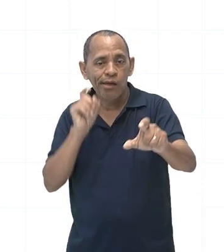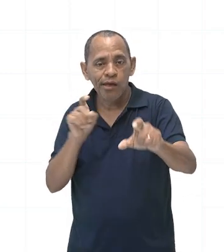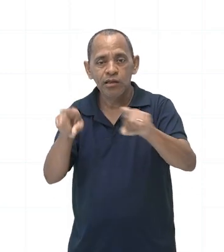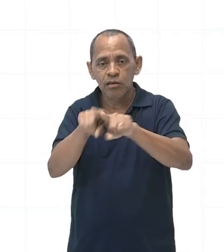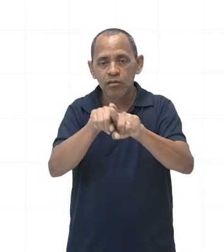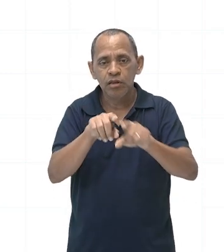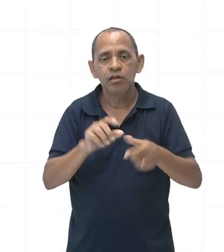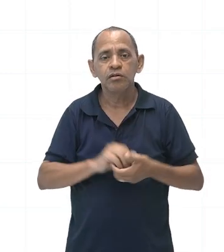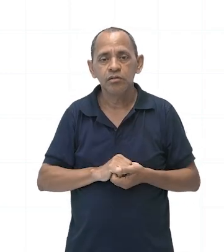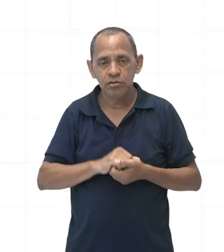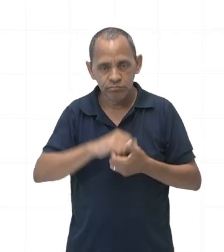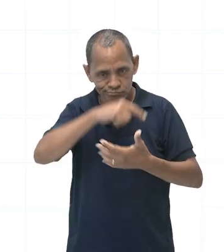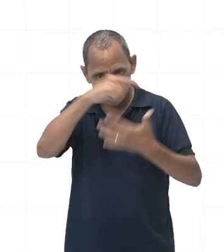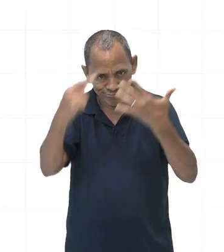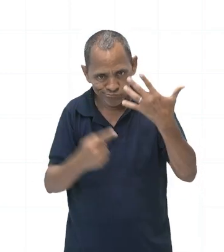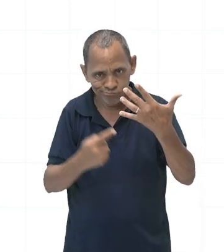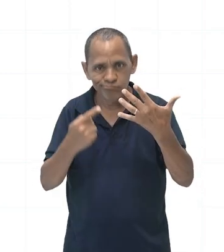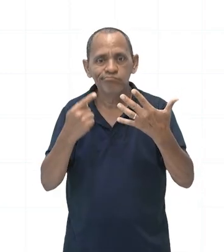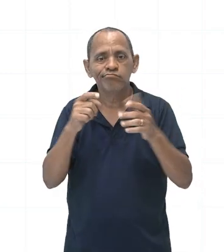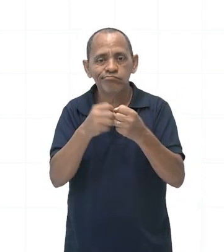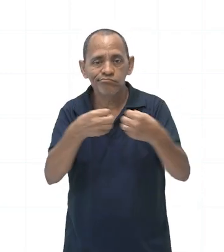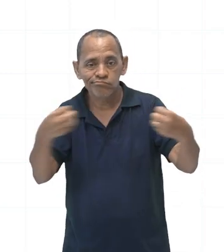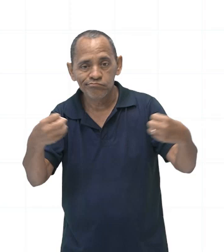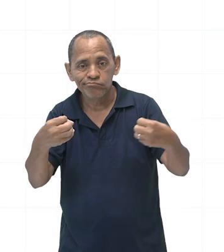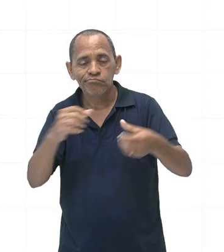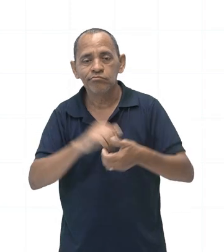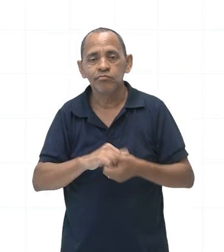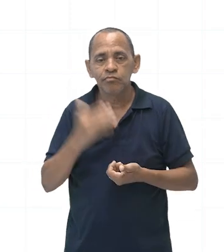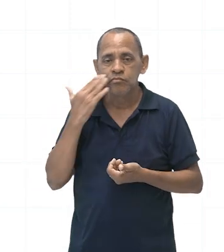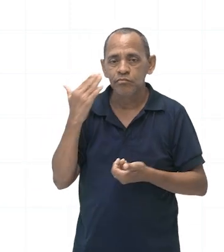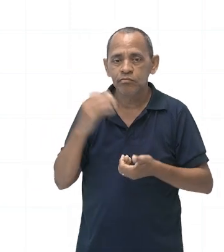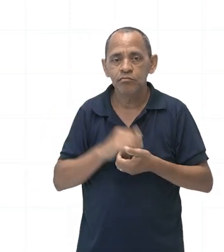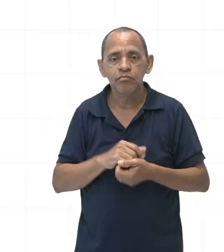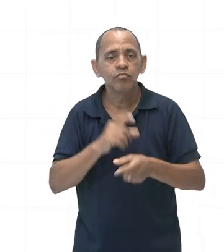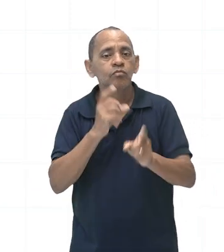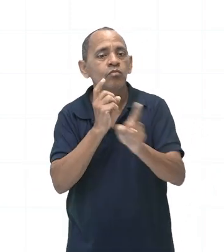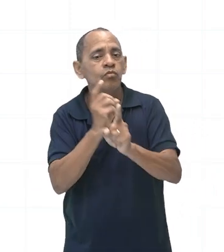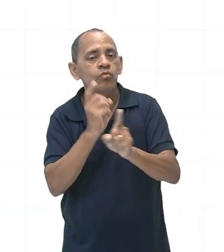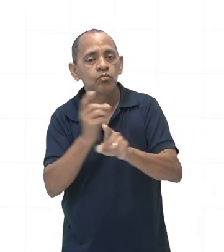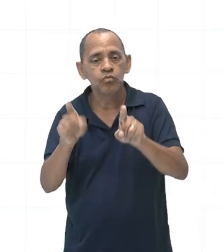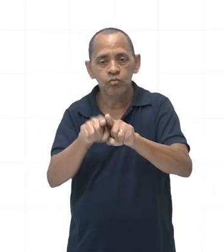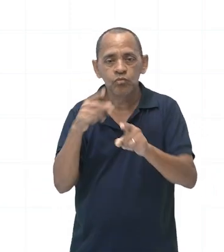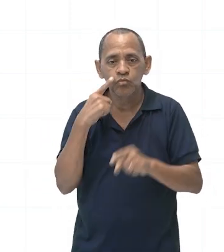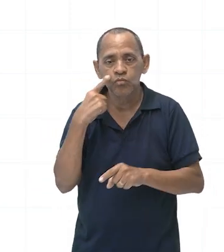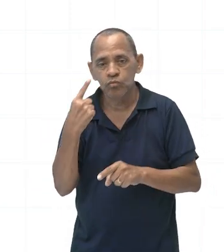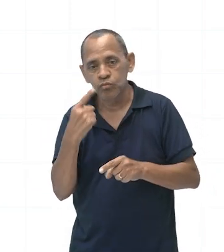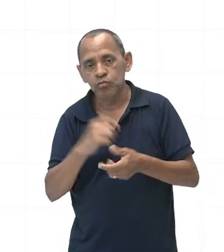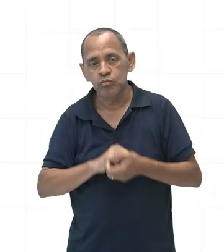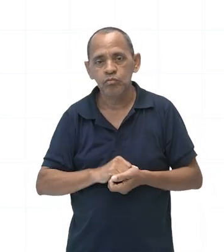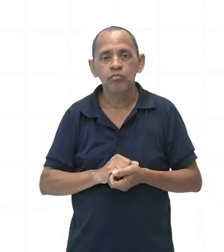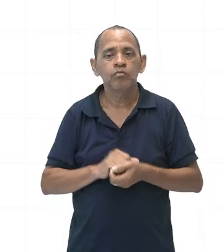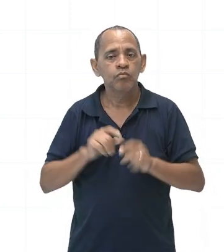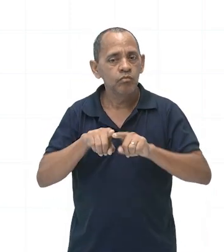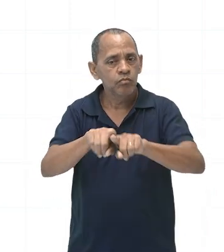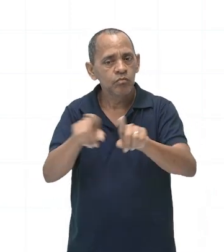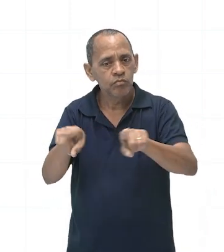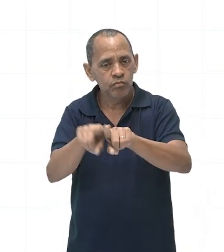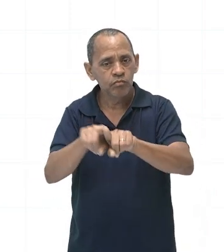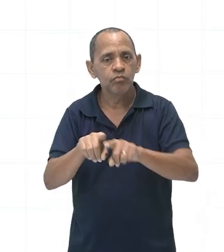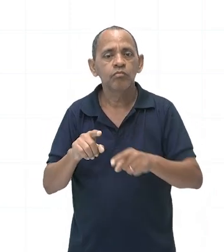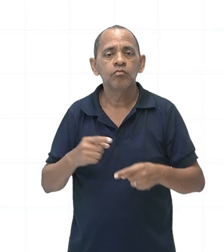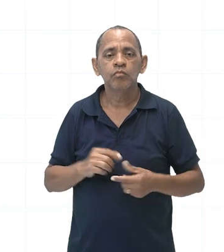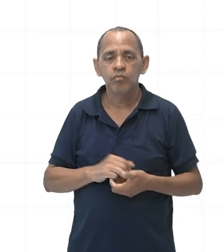e orações subordinadas. Examinei a árvore e constatei que nos seus galhos havia parasitas. Então, o mesmo período pode apresentar tanto